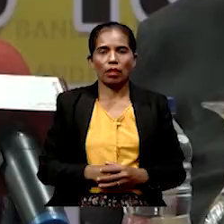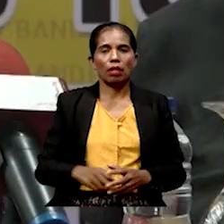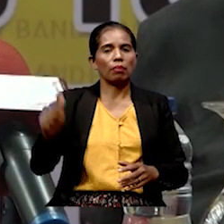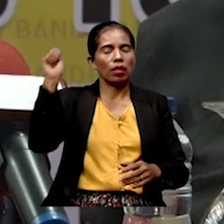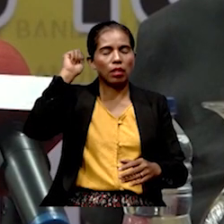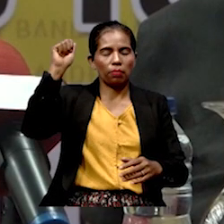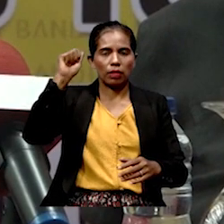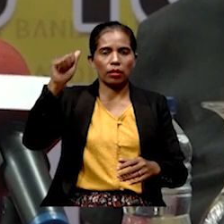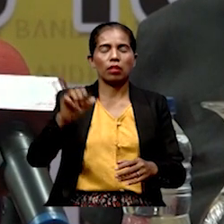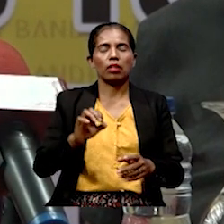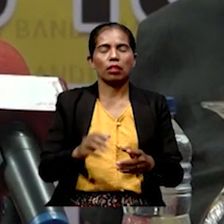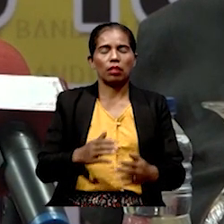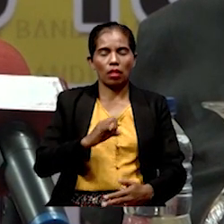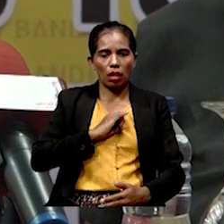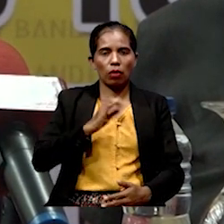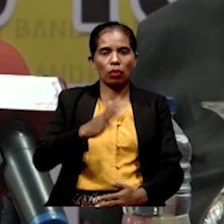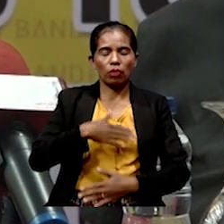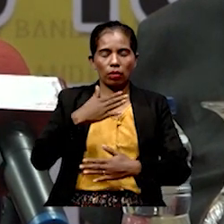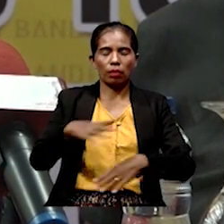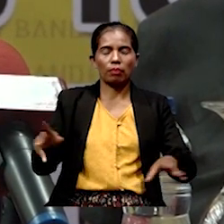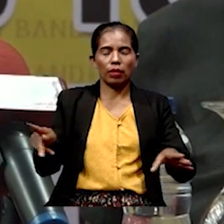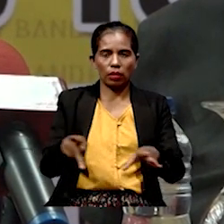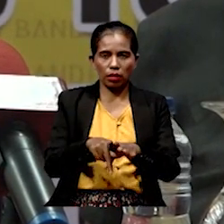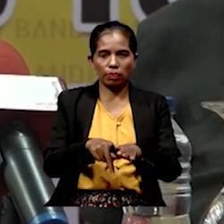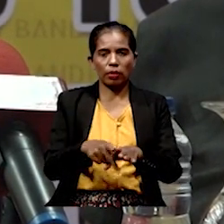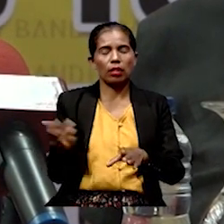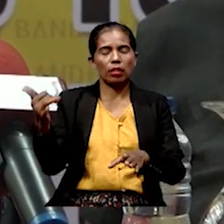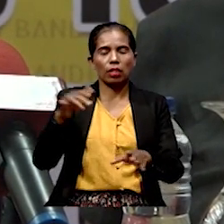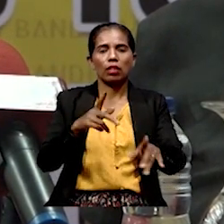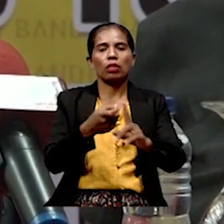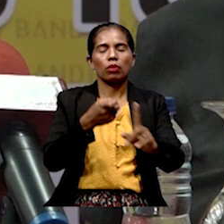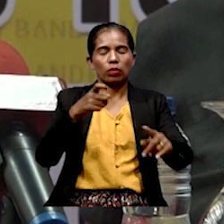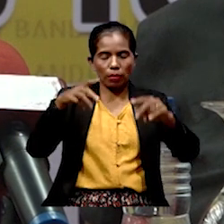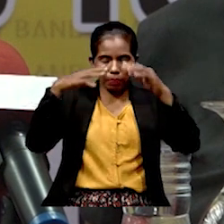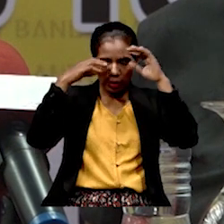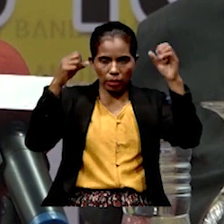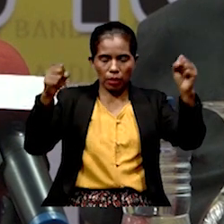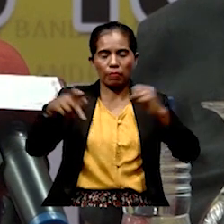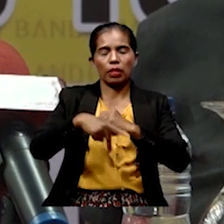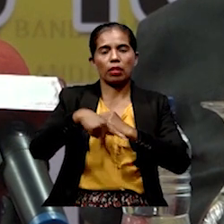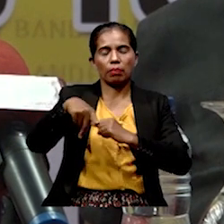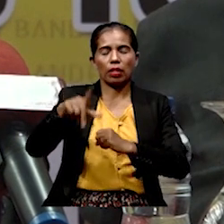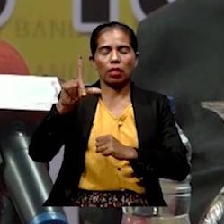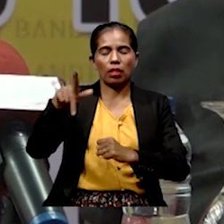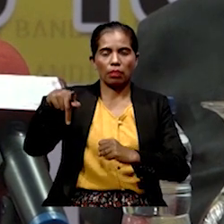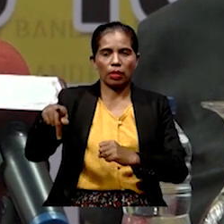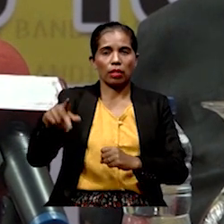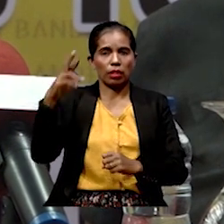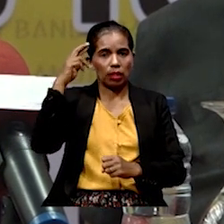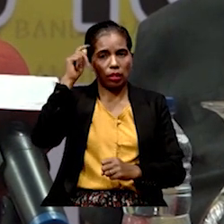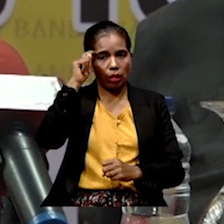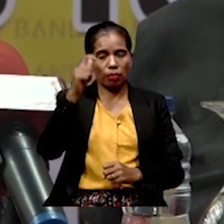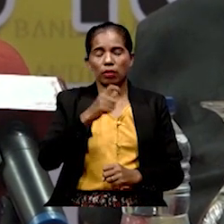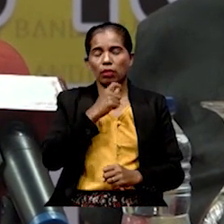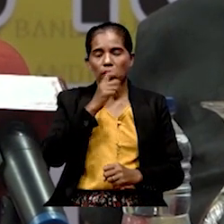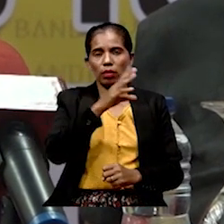segunda ronda, ao Haxolo teve sua participação direta, o se presidente partido PLP, general Tauro Matarroa,